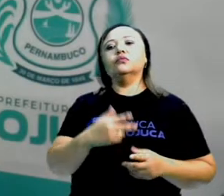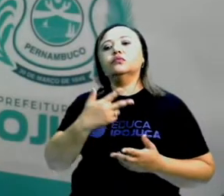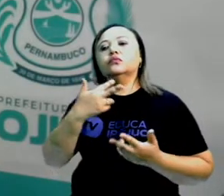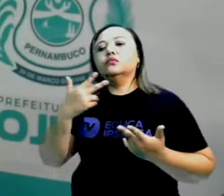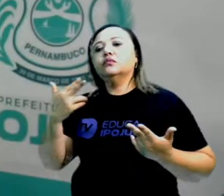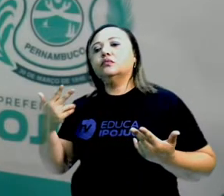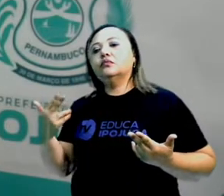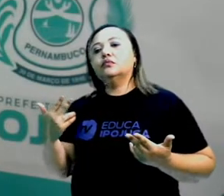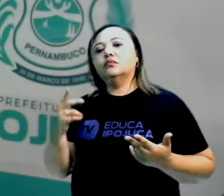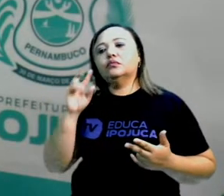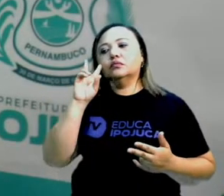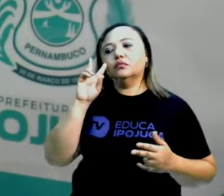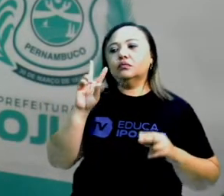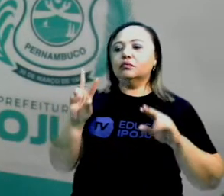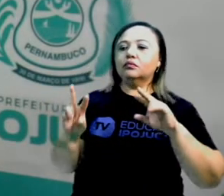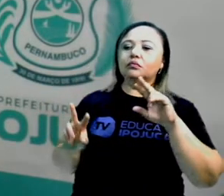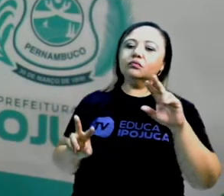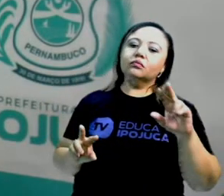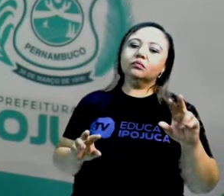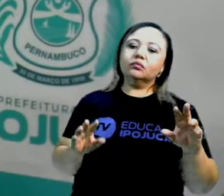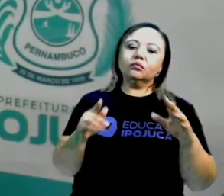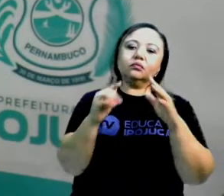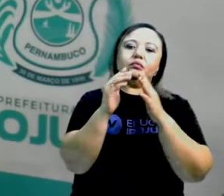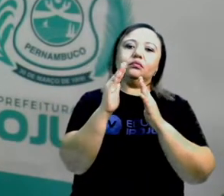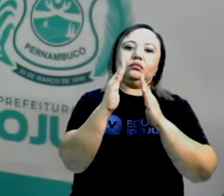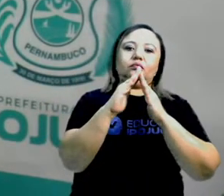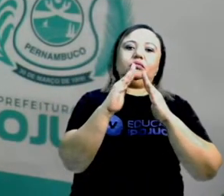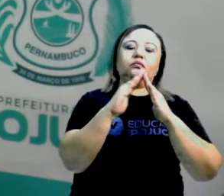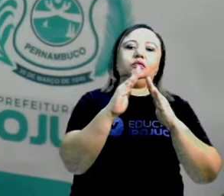que você tem em casa que parece com um quadrado.